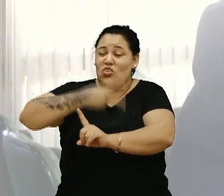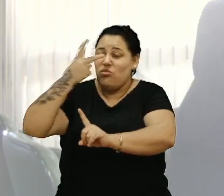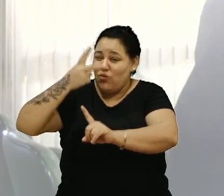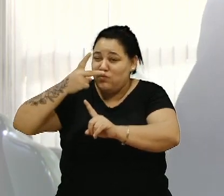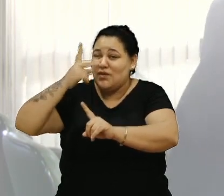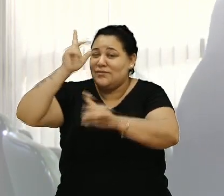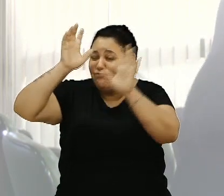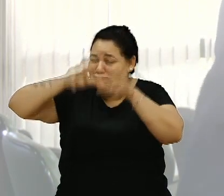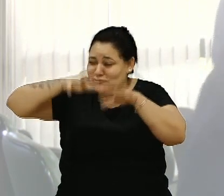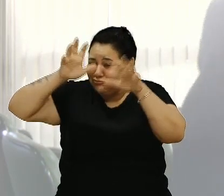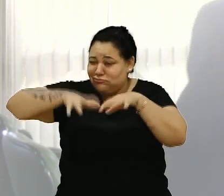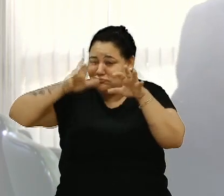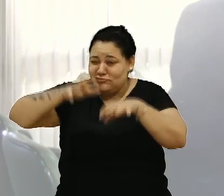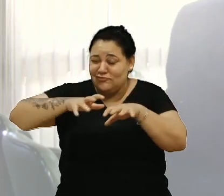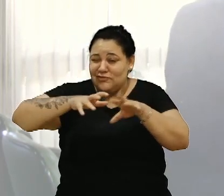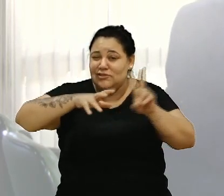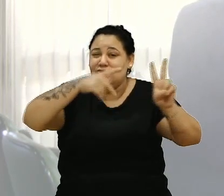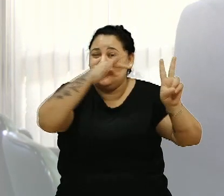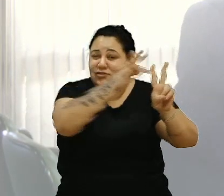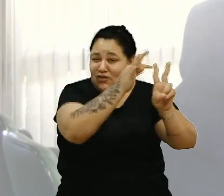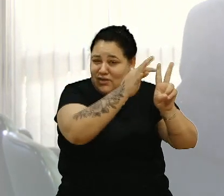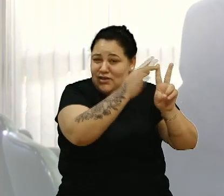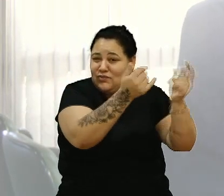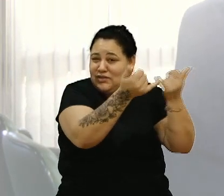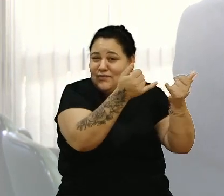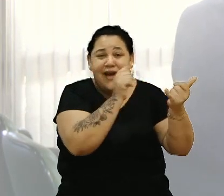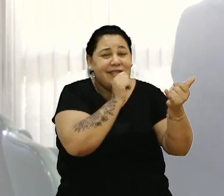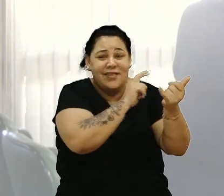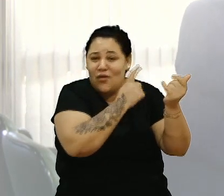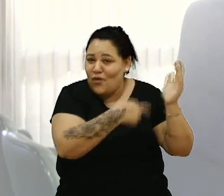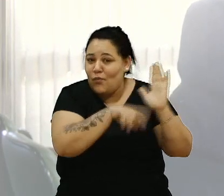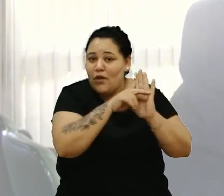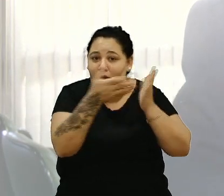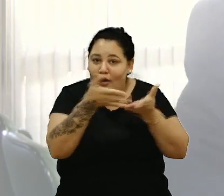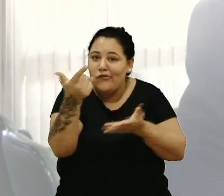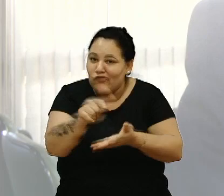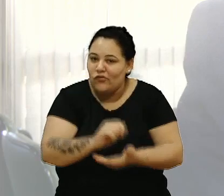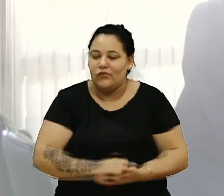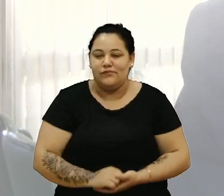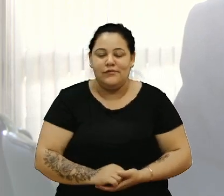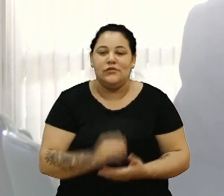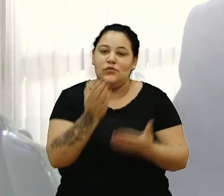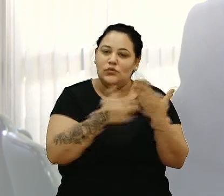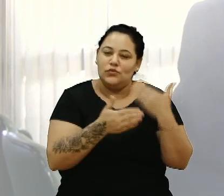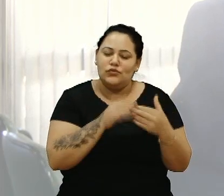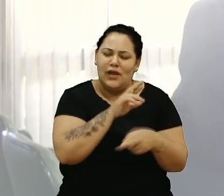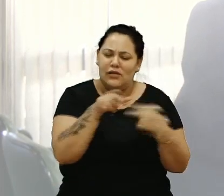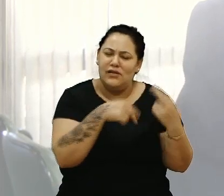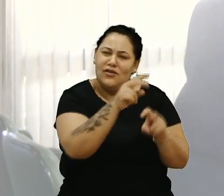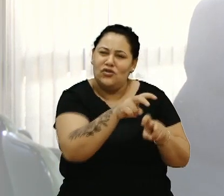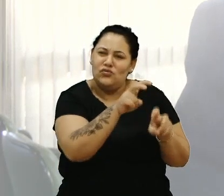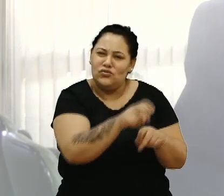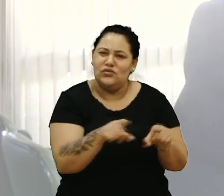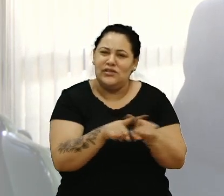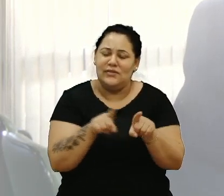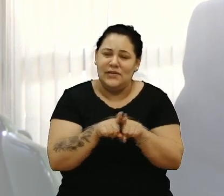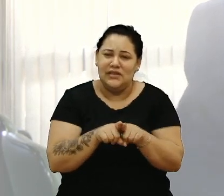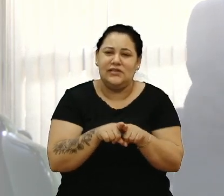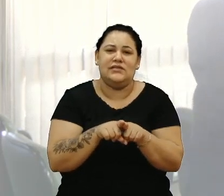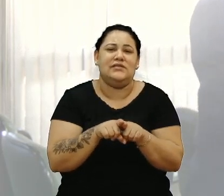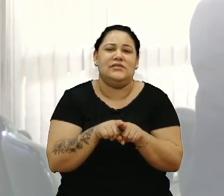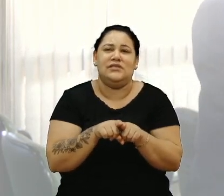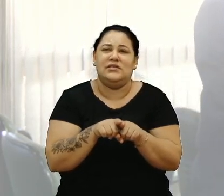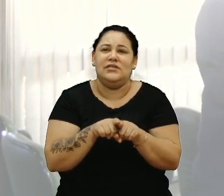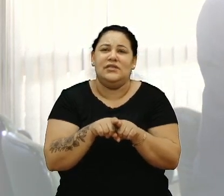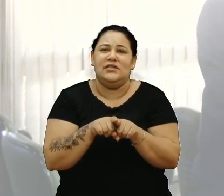Então, nem se recuperou ainda dessas outras enchentes e agora mais uma. Então, é toda a questão da agricultura, né, da pecuária, isso tudo